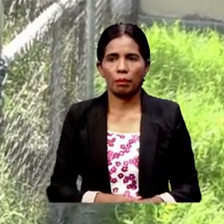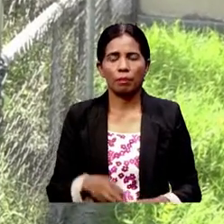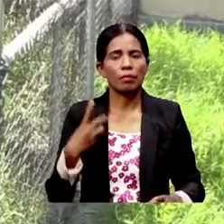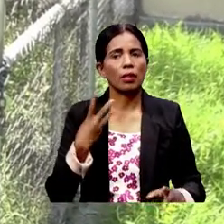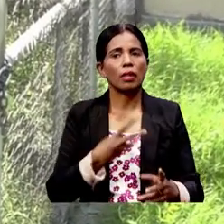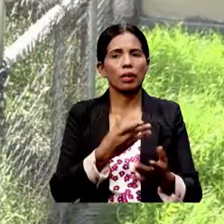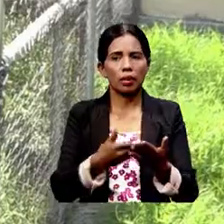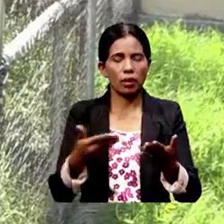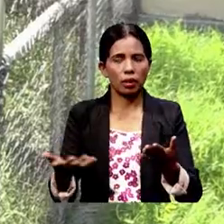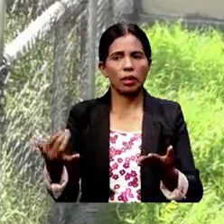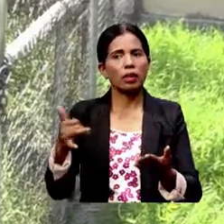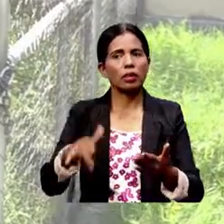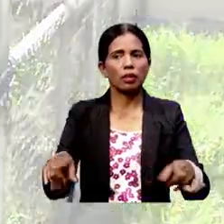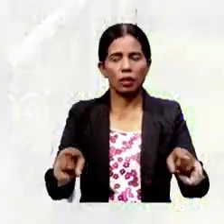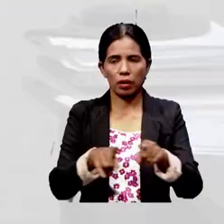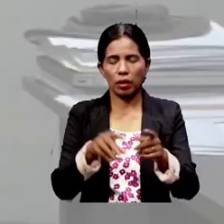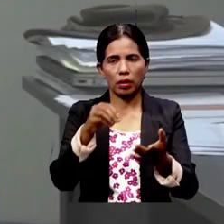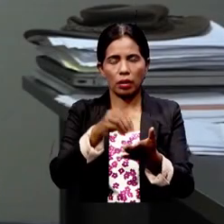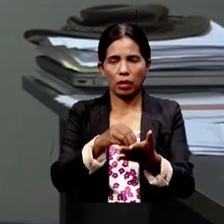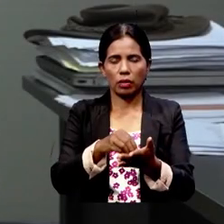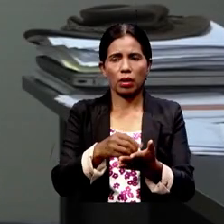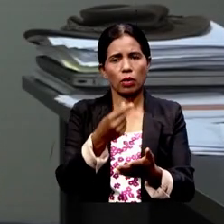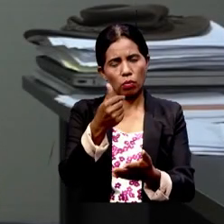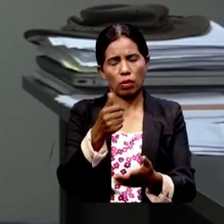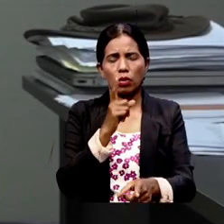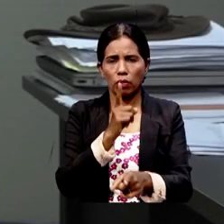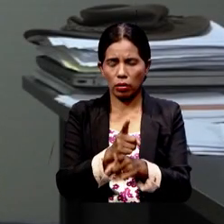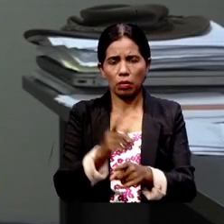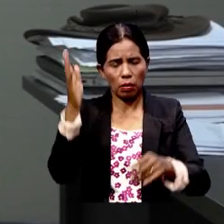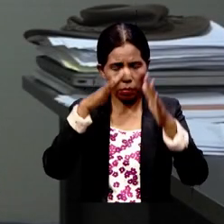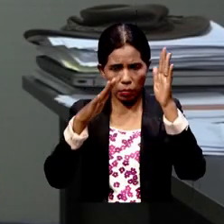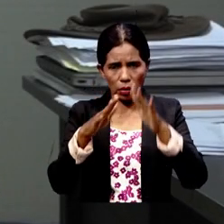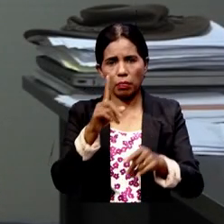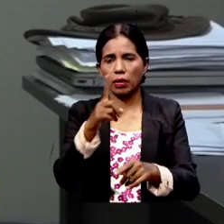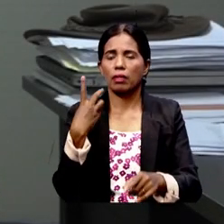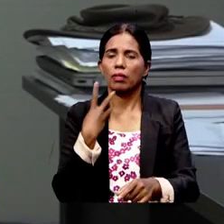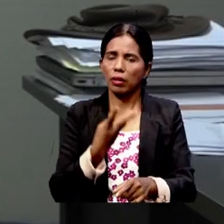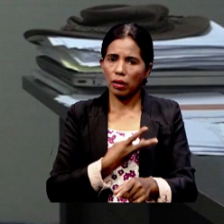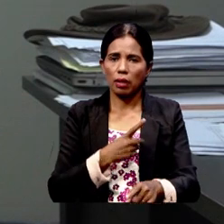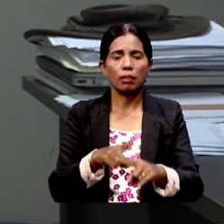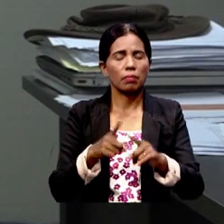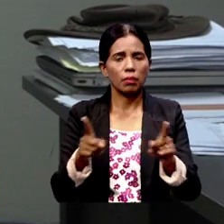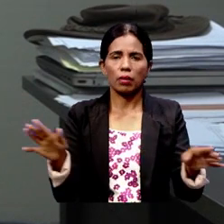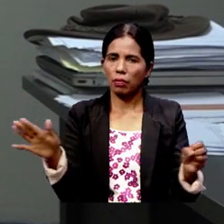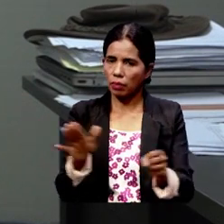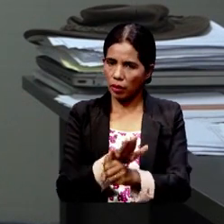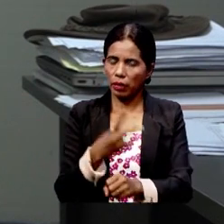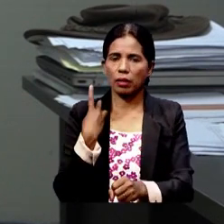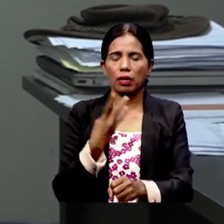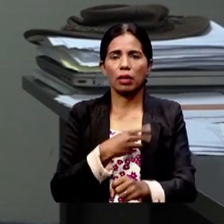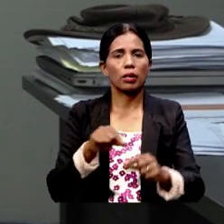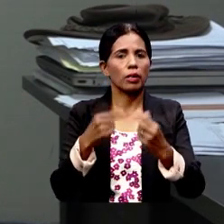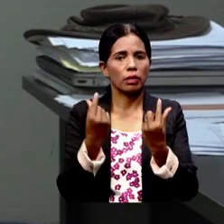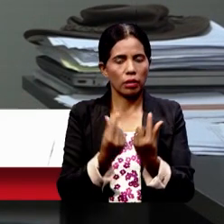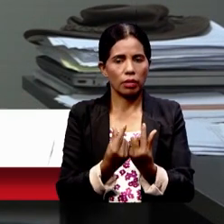sanse equipamento né essa minha reserva né limitado até temos. E tem um problema aí da baita. Mas quando é essa completo, e tem a equipa, e